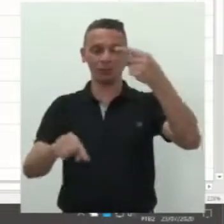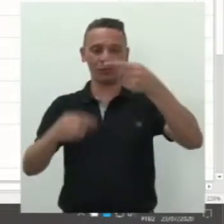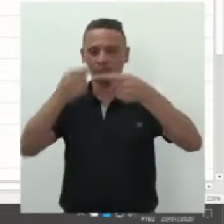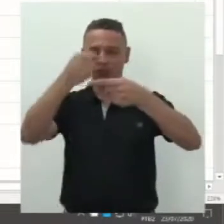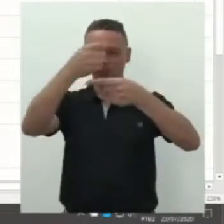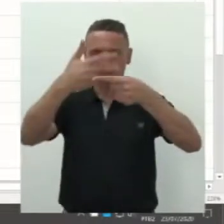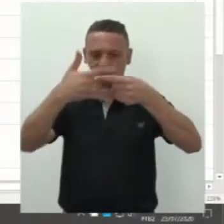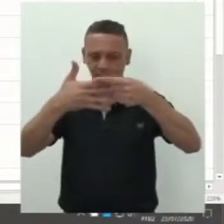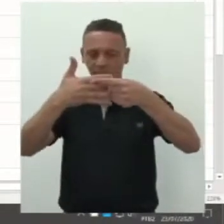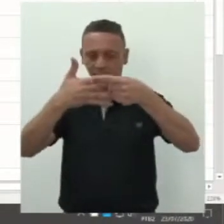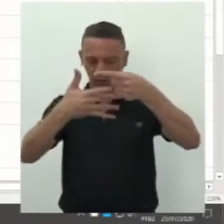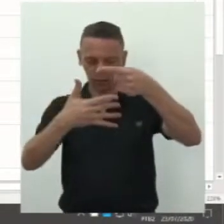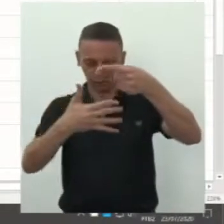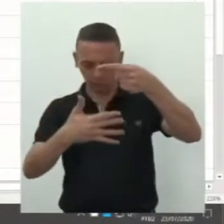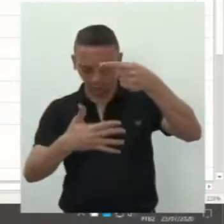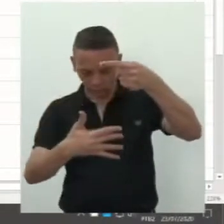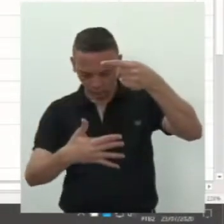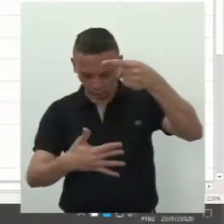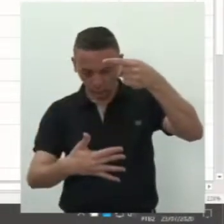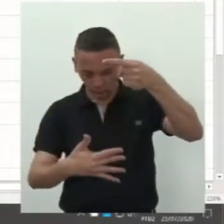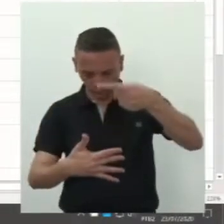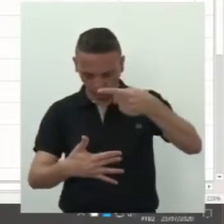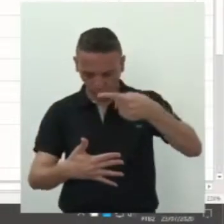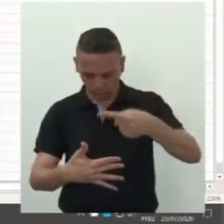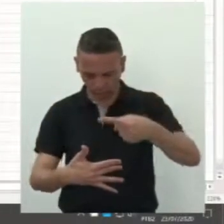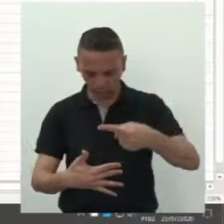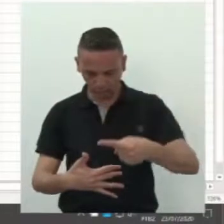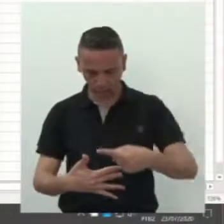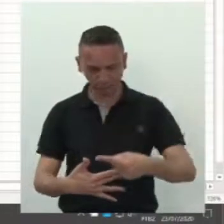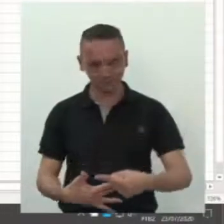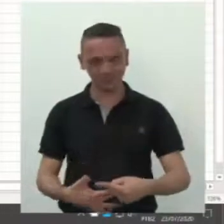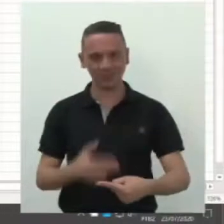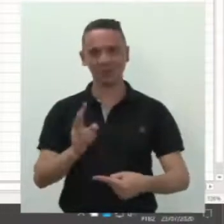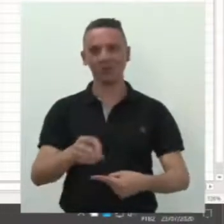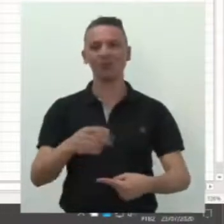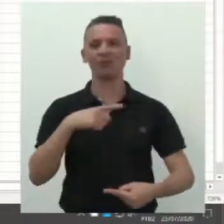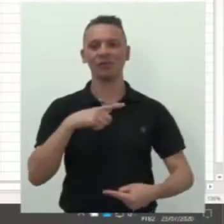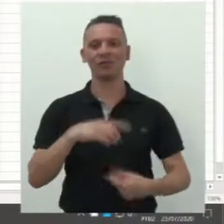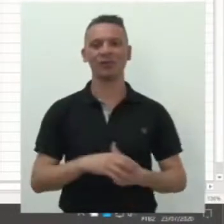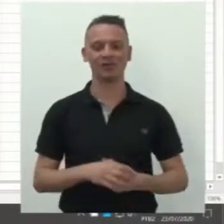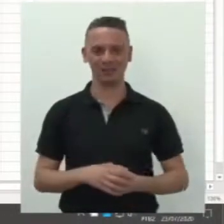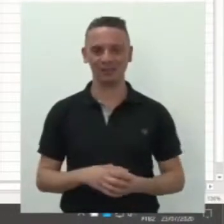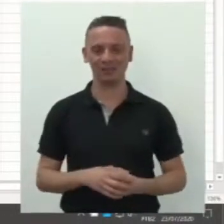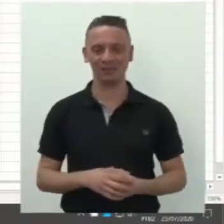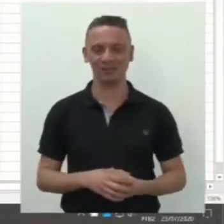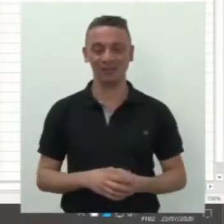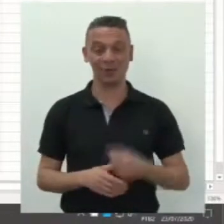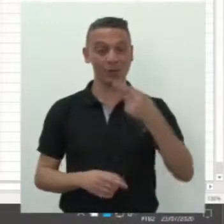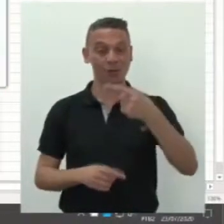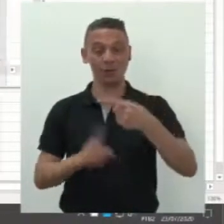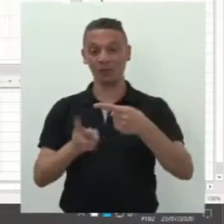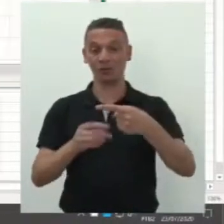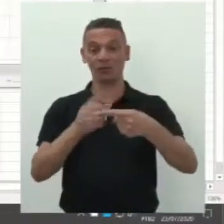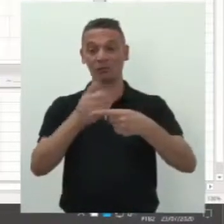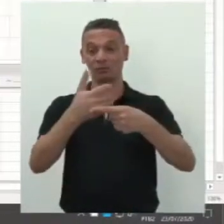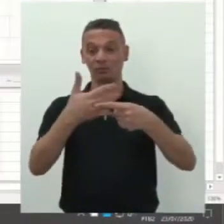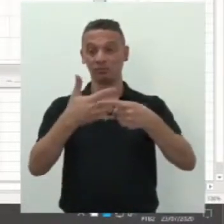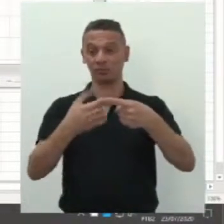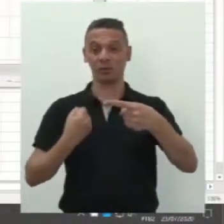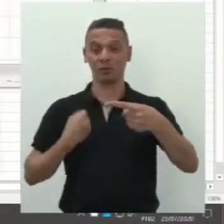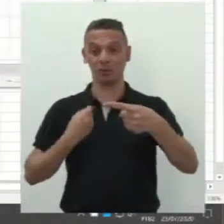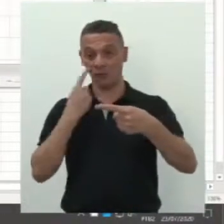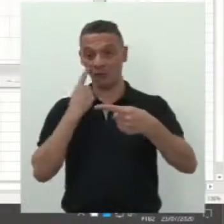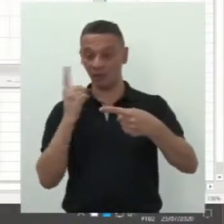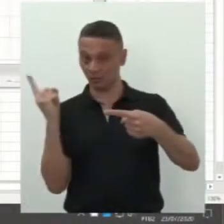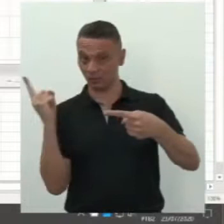eu vou descendo, ó, observem aqui, acho que está cortado na tela, observem aqui o número no canto, ó.